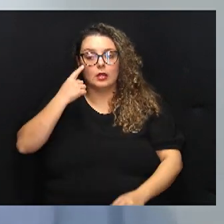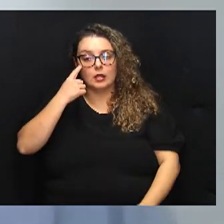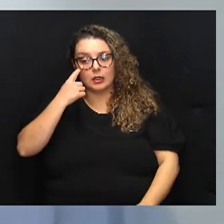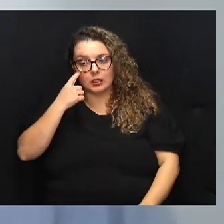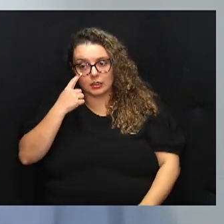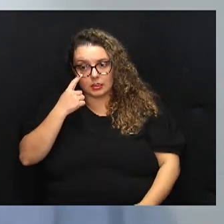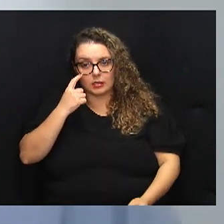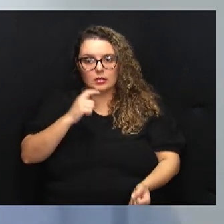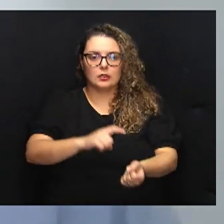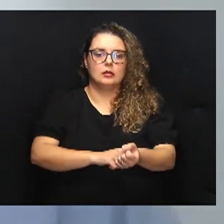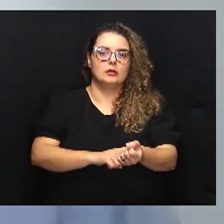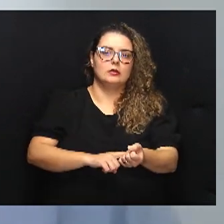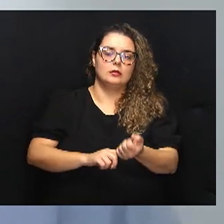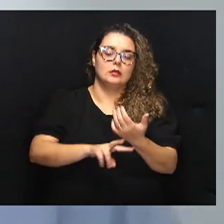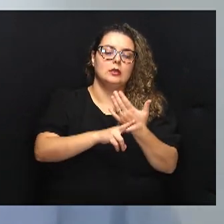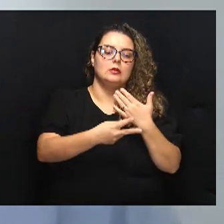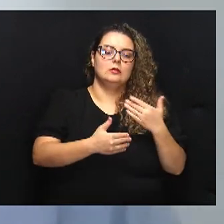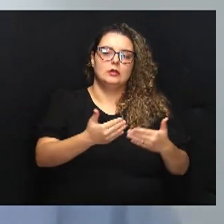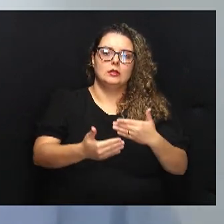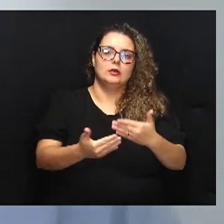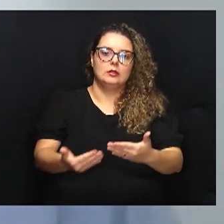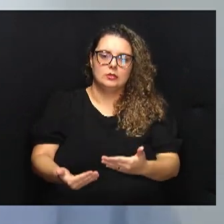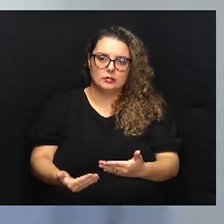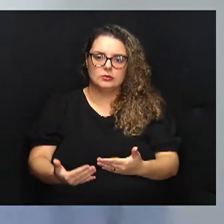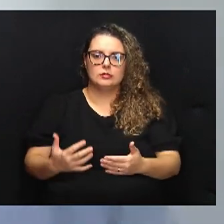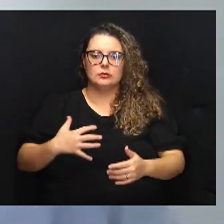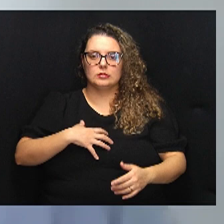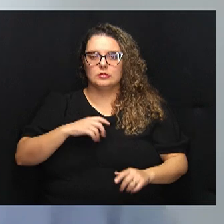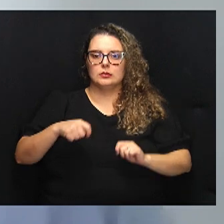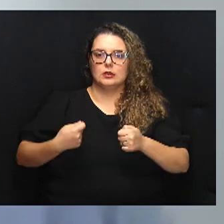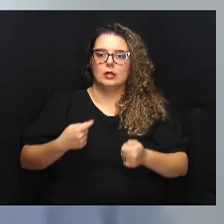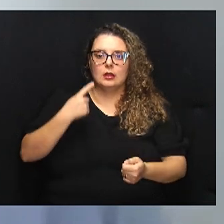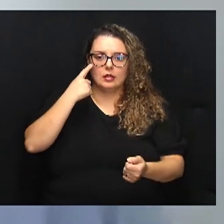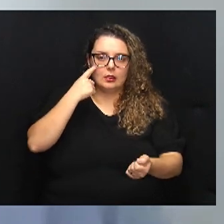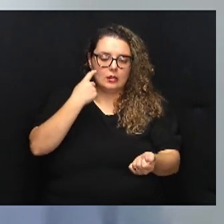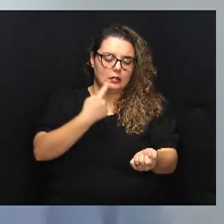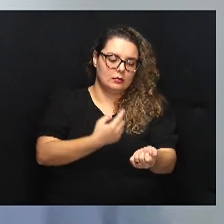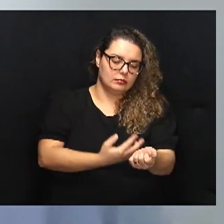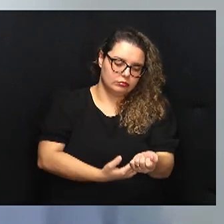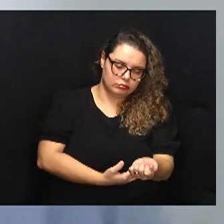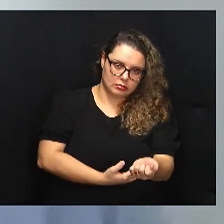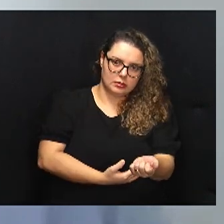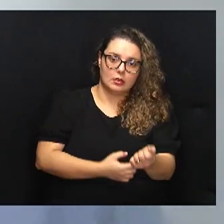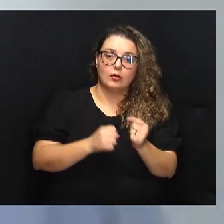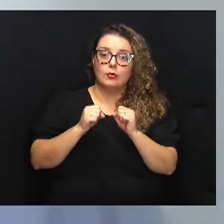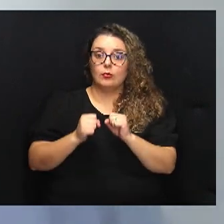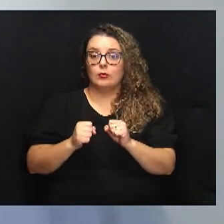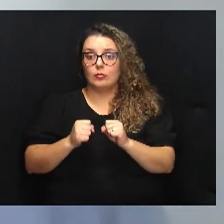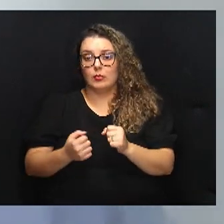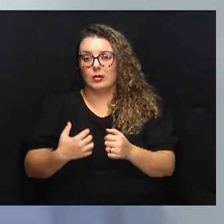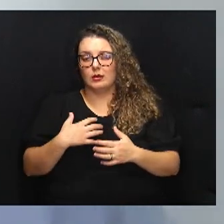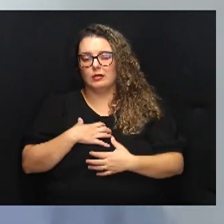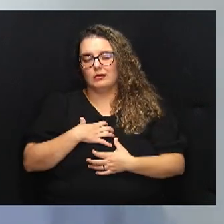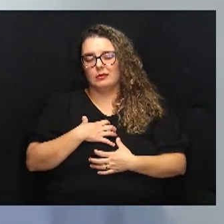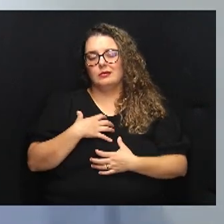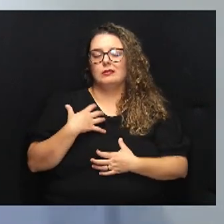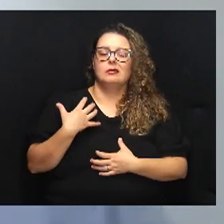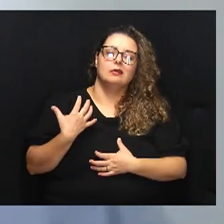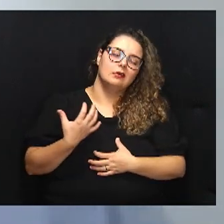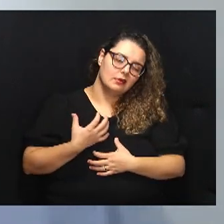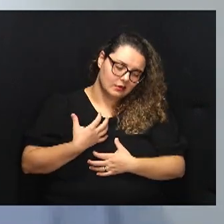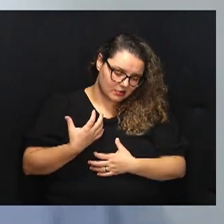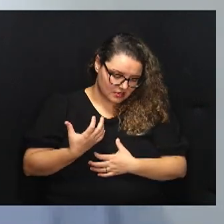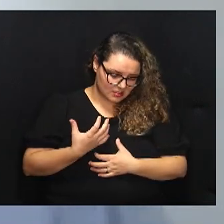a repercussão desses sintomas, como anemia, a pessoa pode dar a sensação de mal-estar, pode dar a